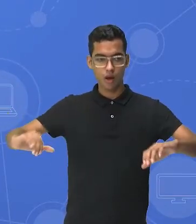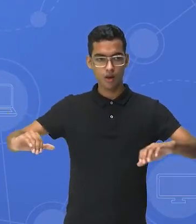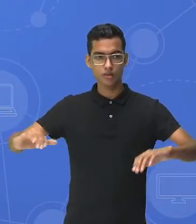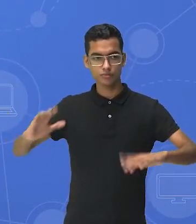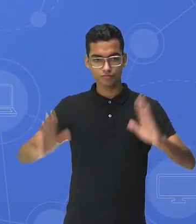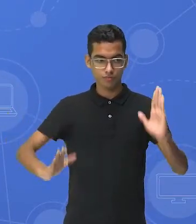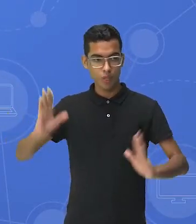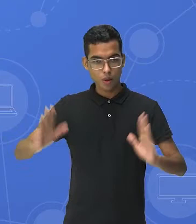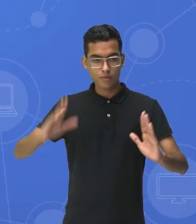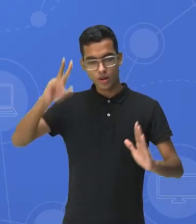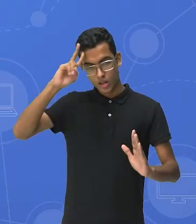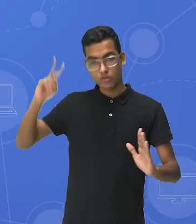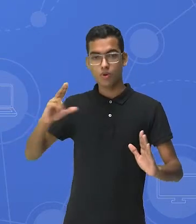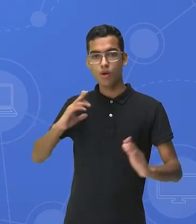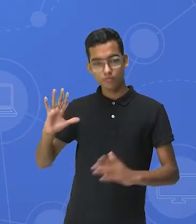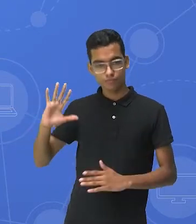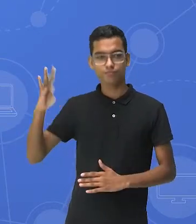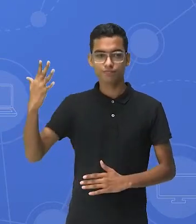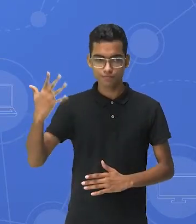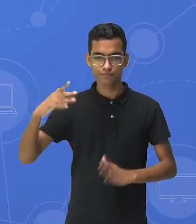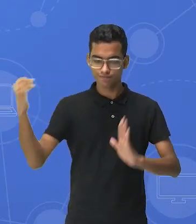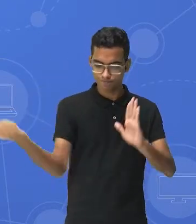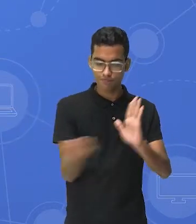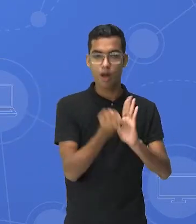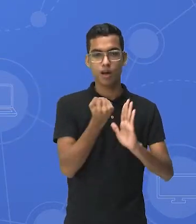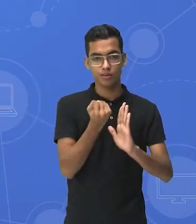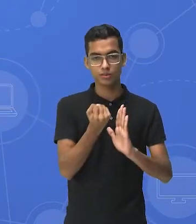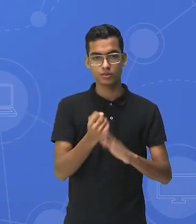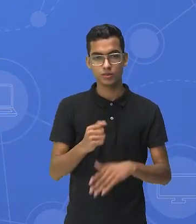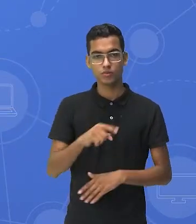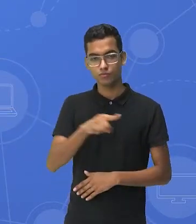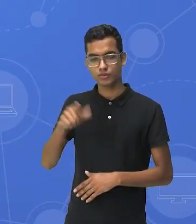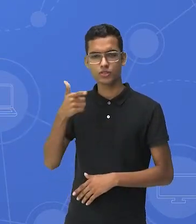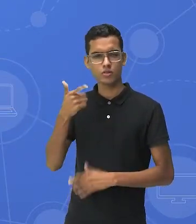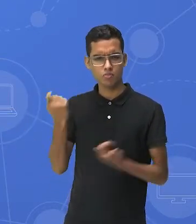se viu isso, né, gente? E isso vocês podem ver em vários